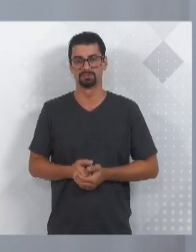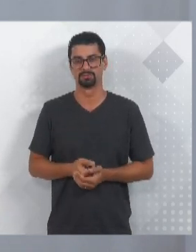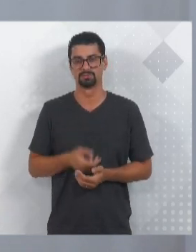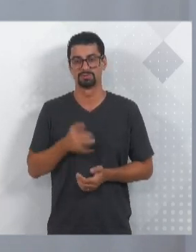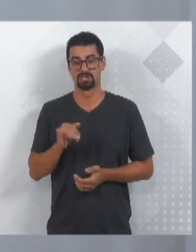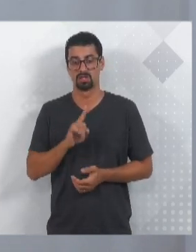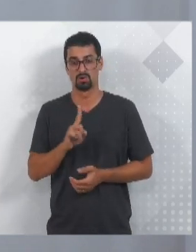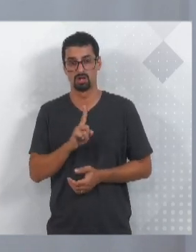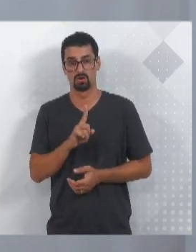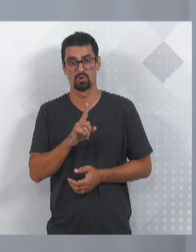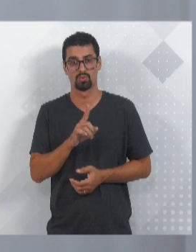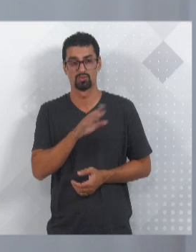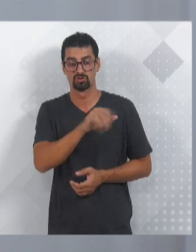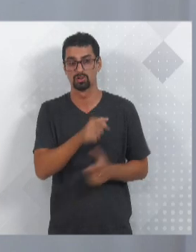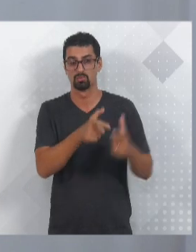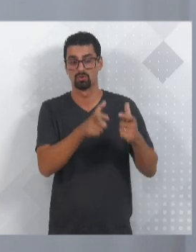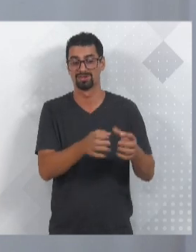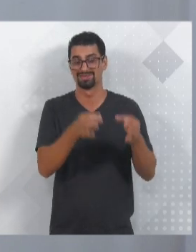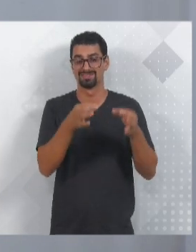aciono a política certa,